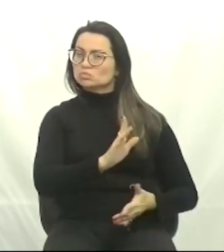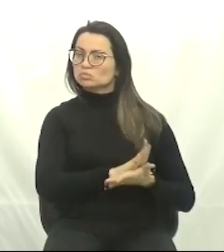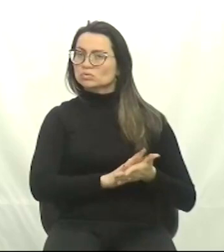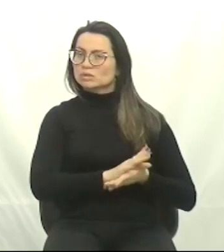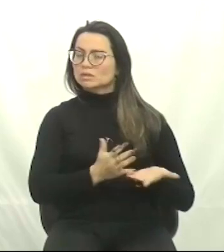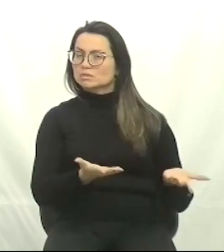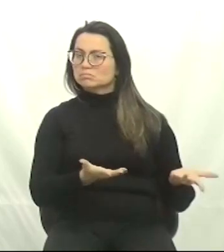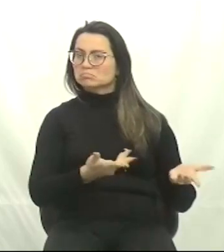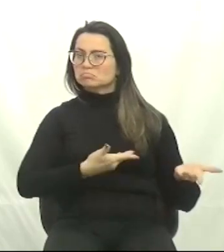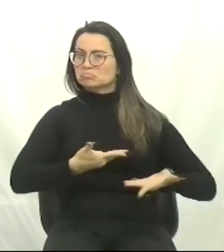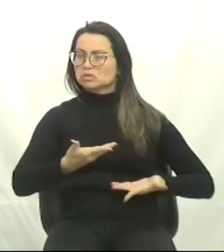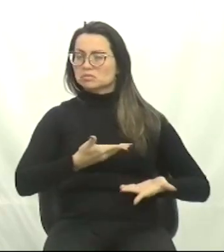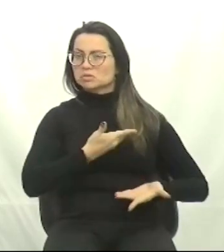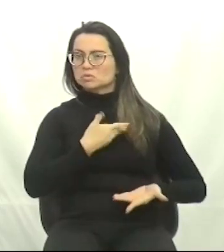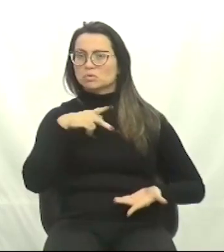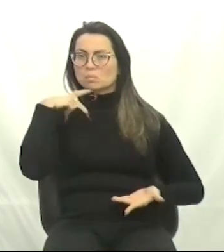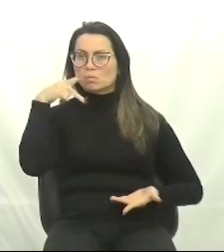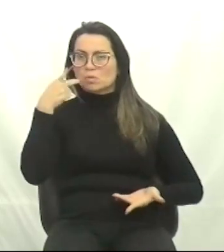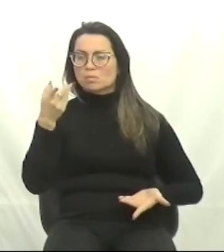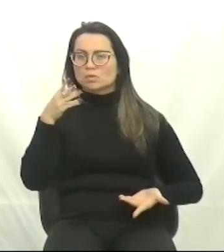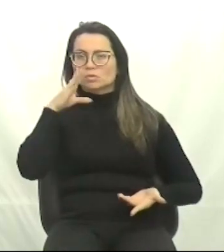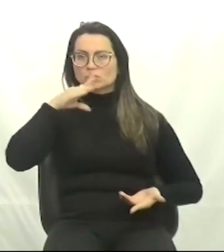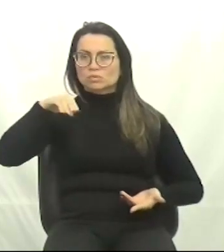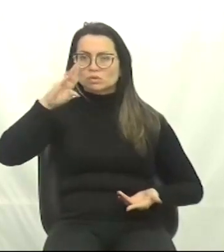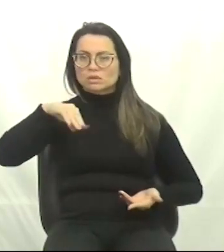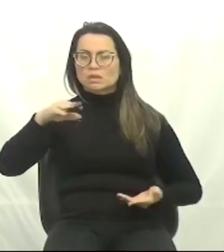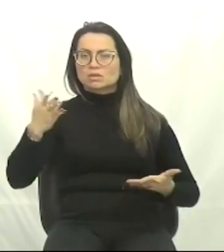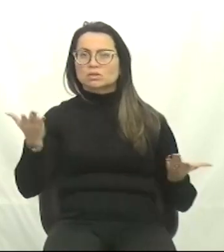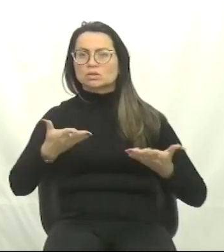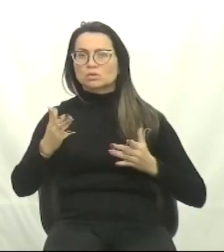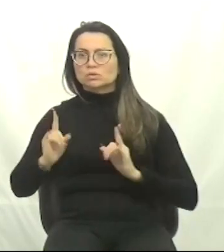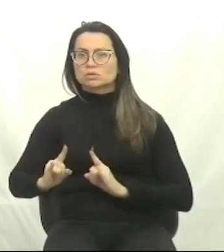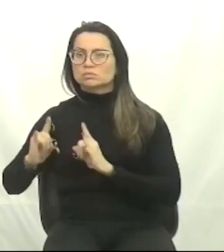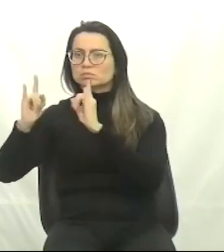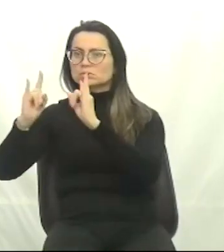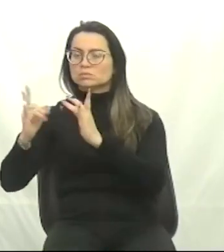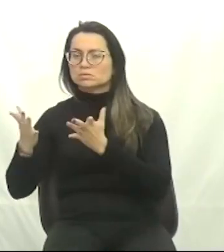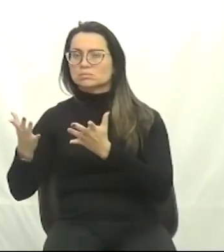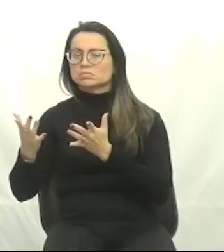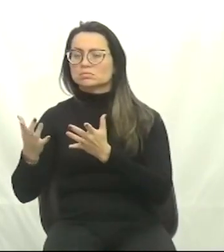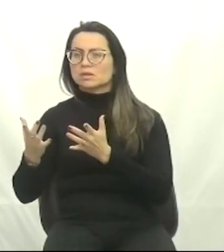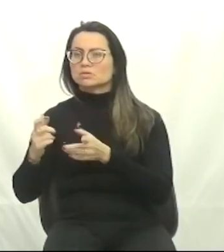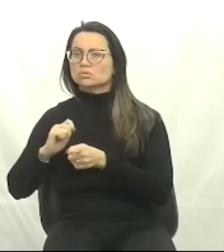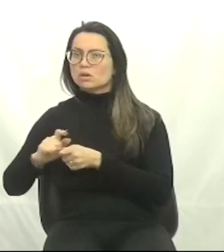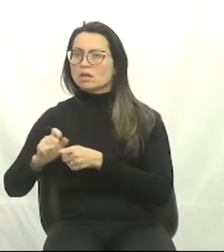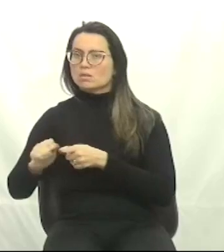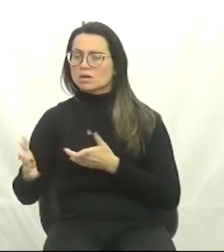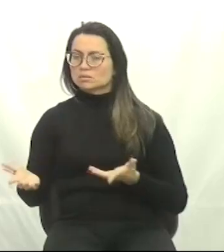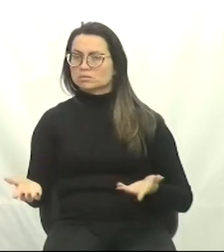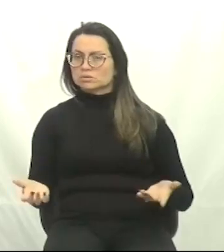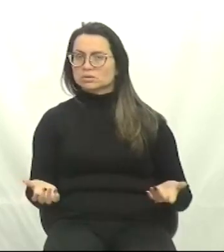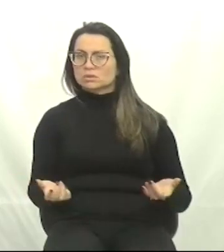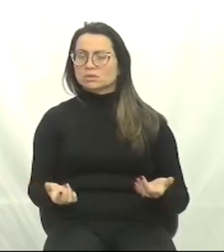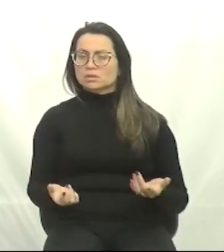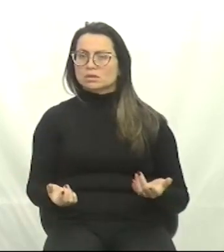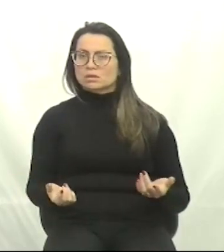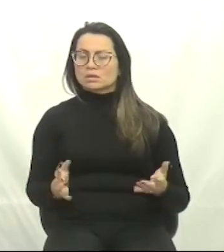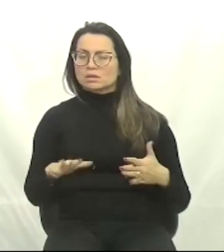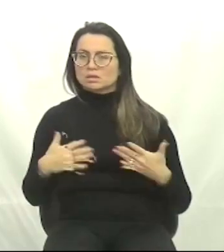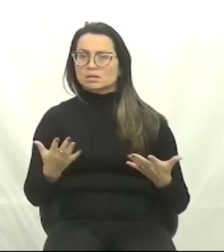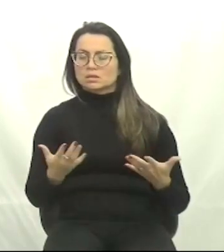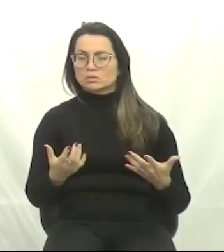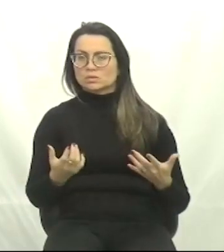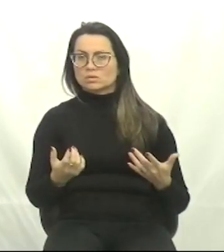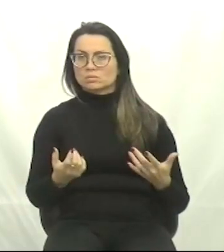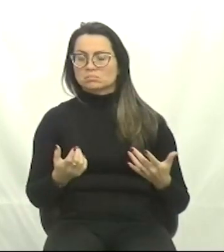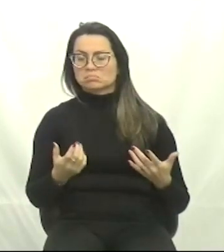serviços públicos, servidores, que hoje estão em espaços que são locados. Então, se houve a cessão, talvez seja